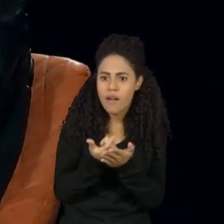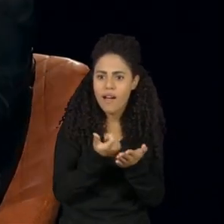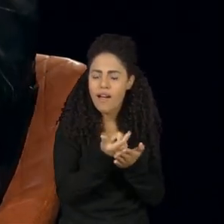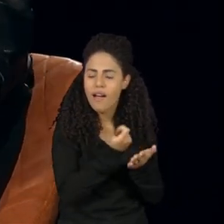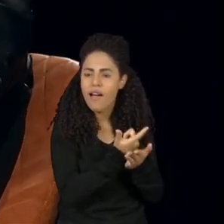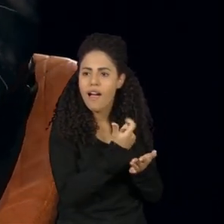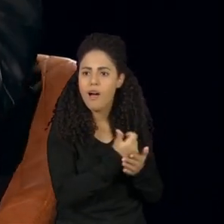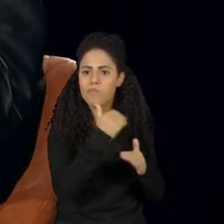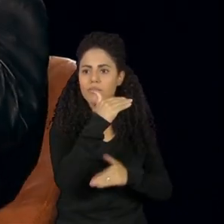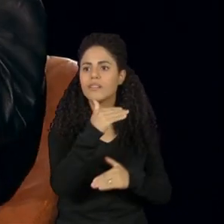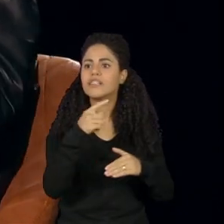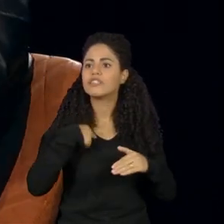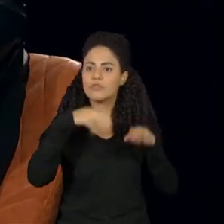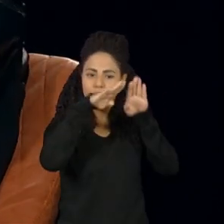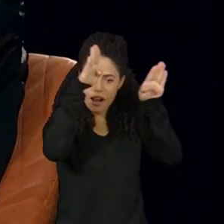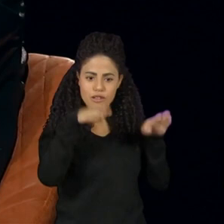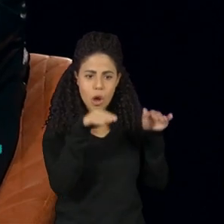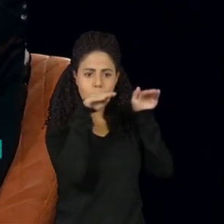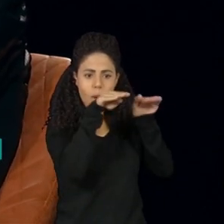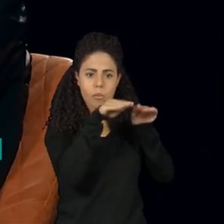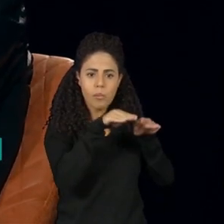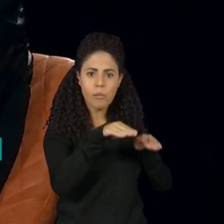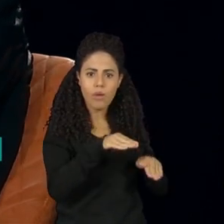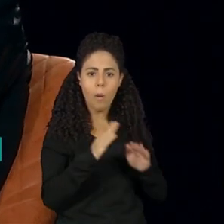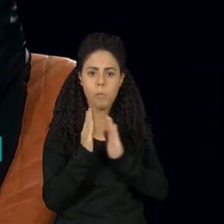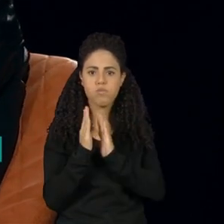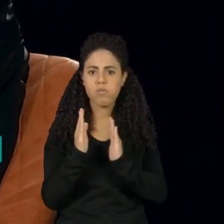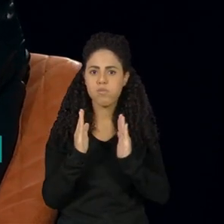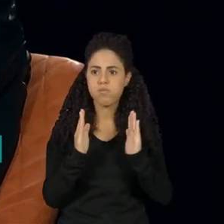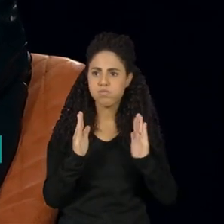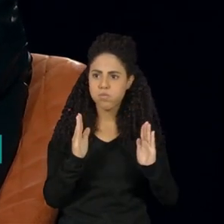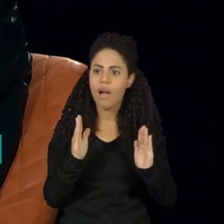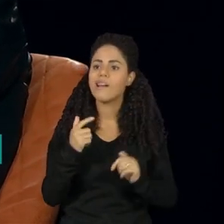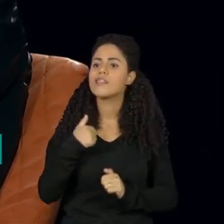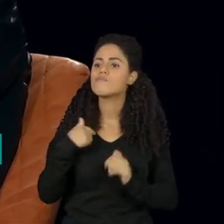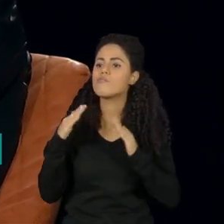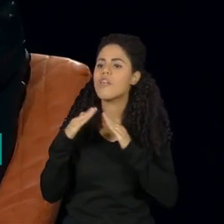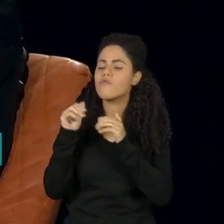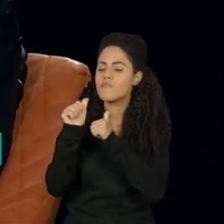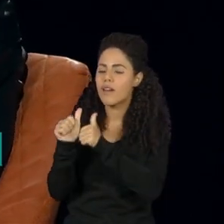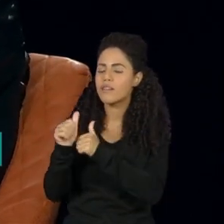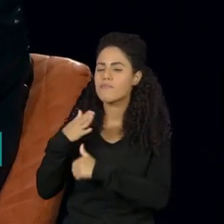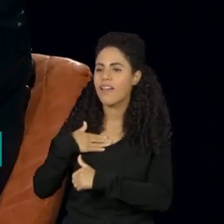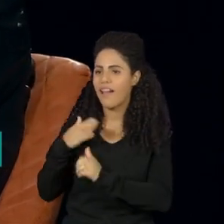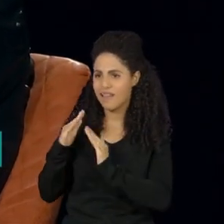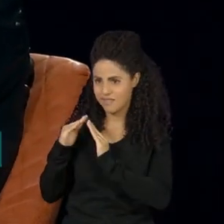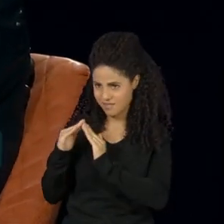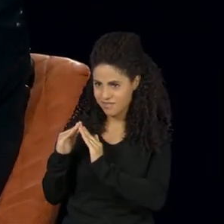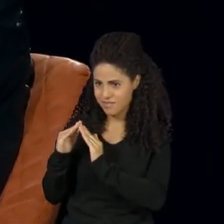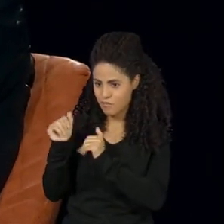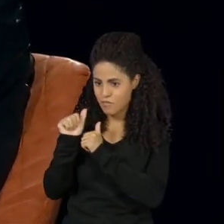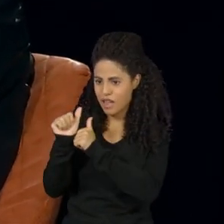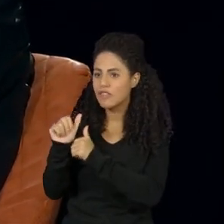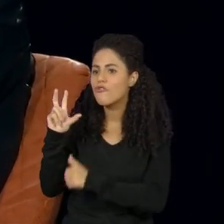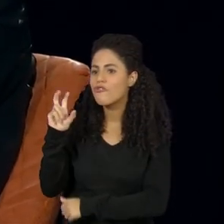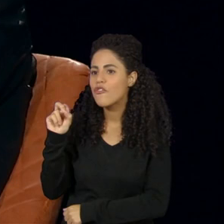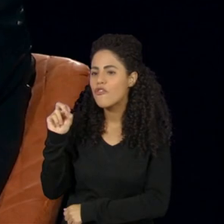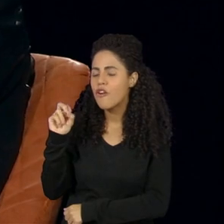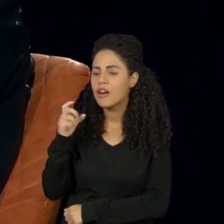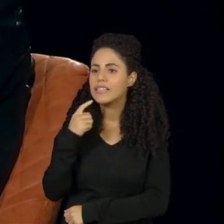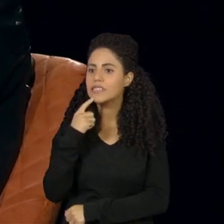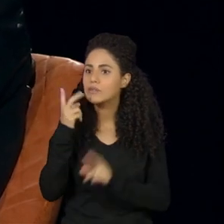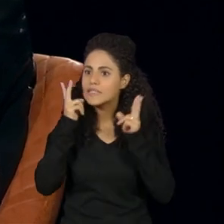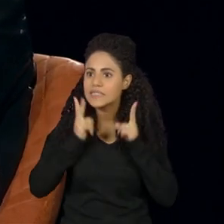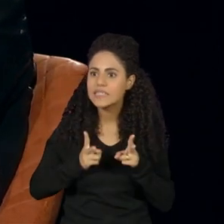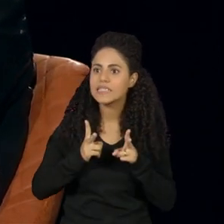tinha um guarda-roupa cheio, né? E ele morava nos fundos da minha casa, com a minha avó. Então, praticamente, eu passava a